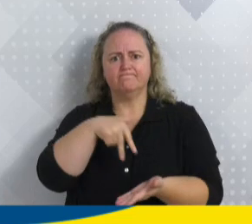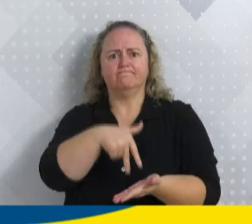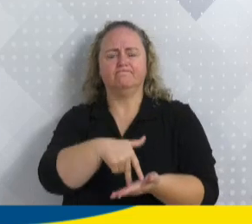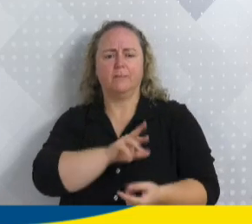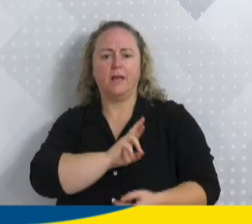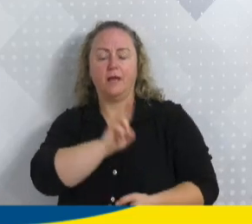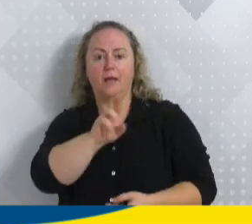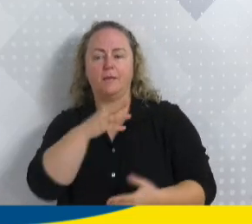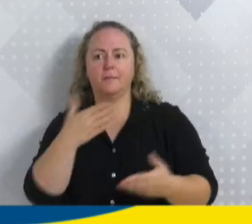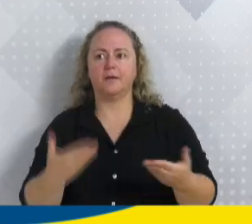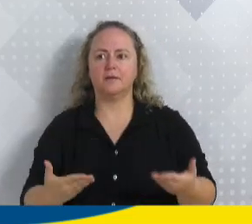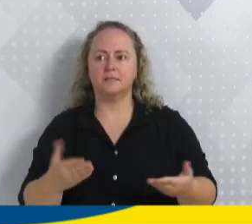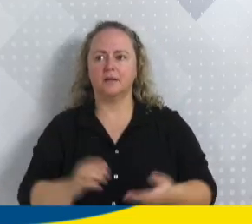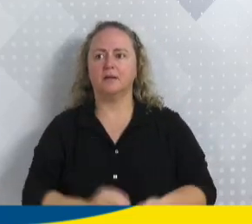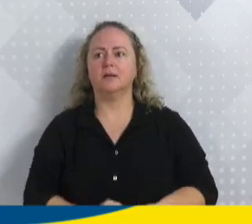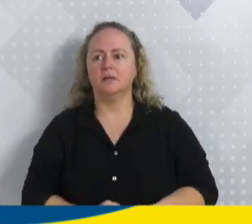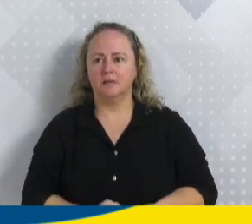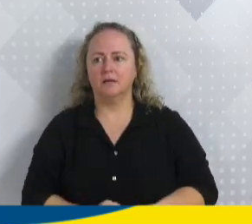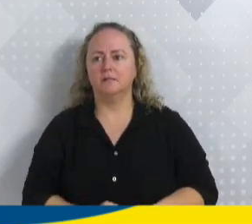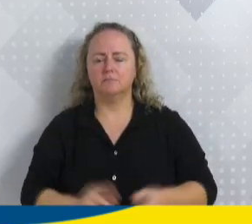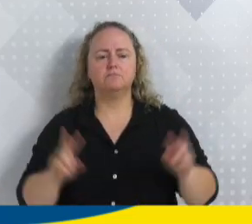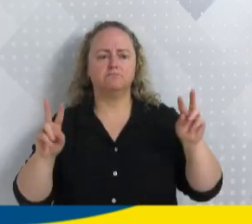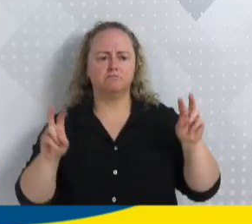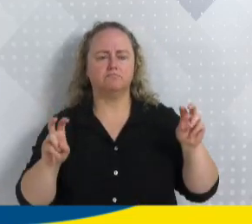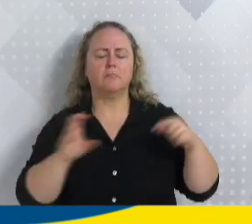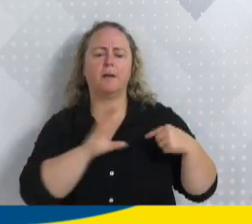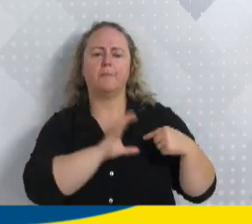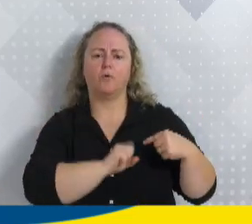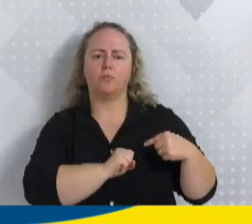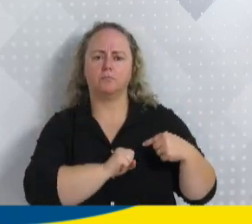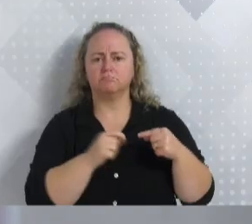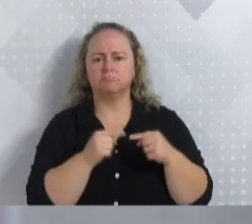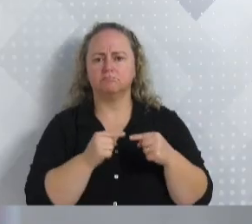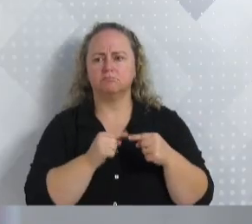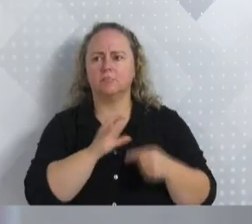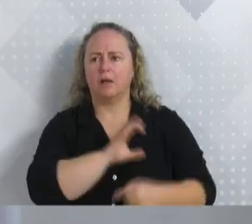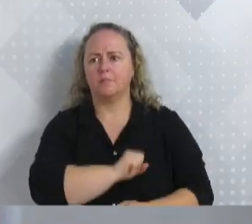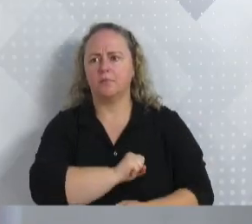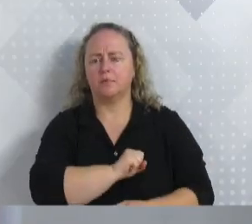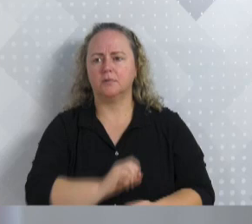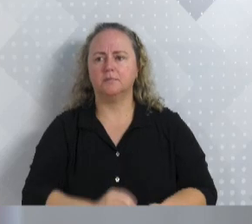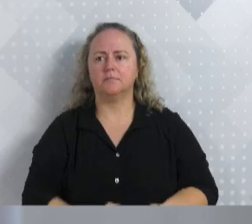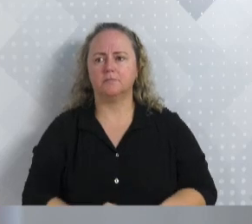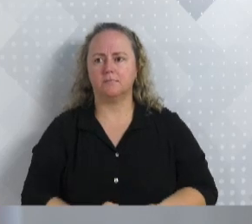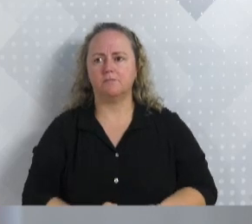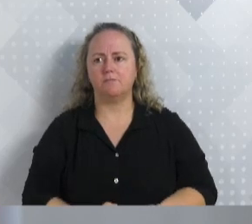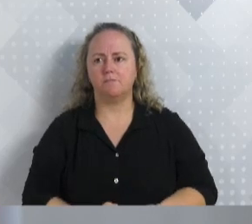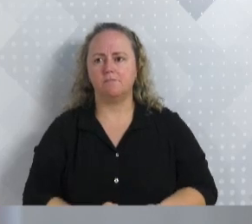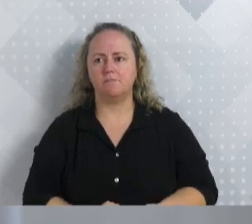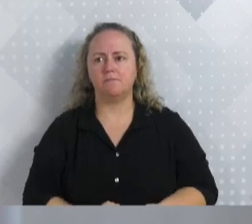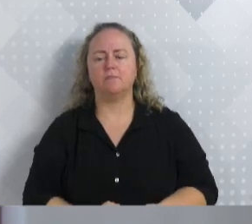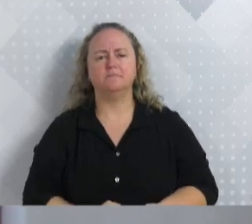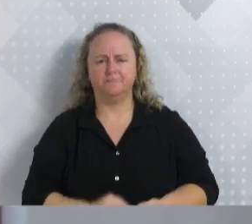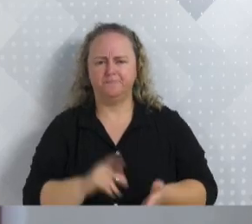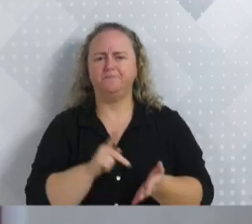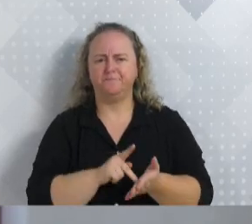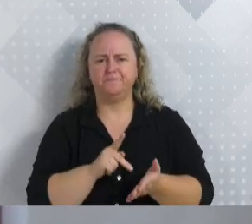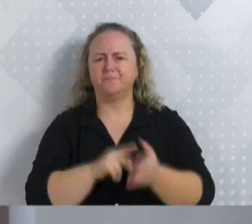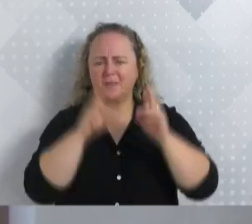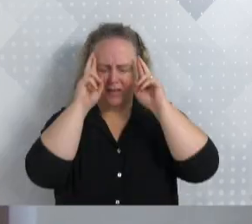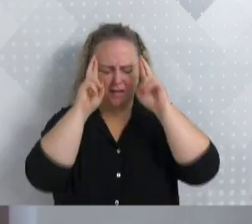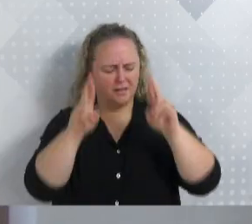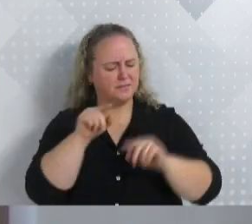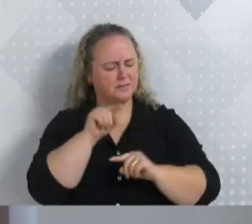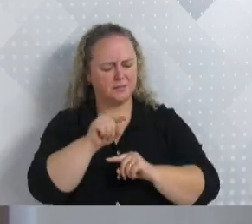para que... É o amor, né? Bem lembrado, presidente, é o amor. Então, vereador Adriano, do fundo do meu coração, eu respeito todo o direito